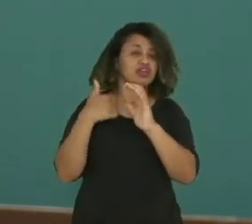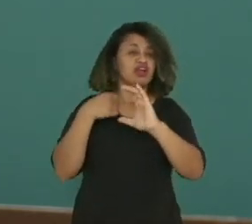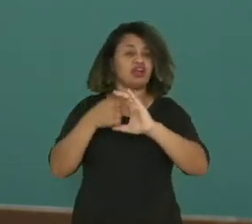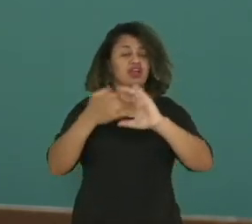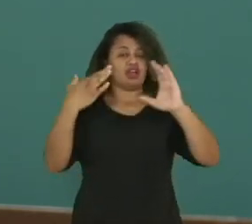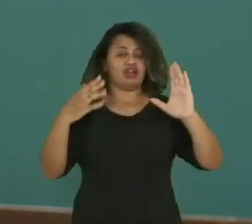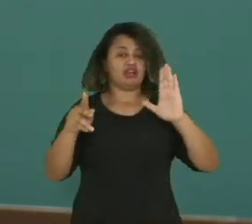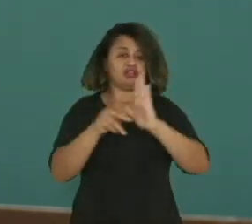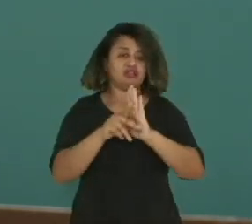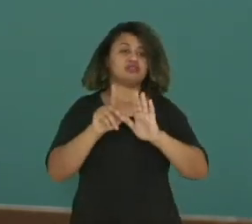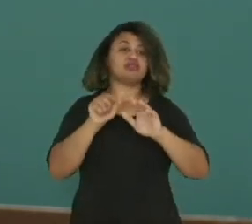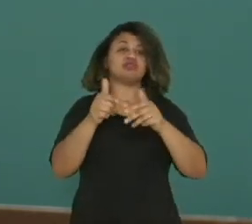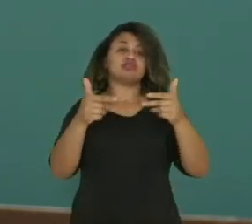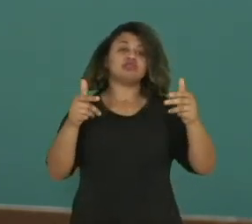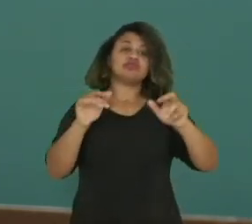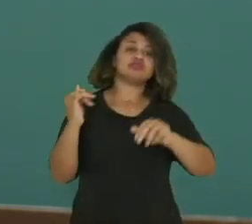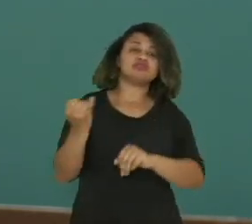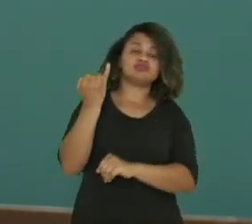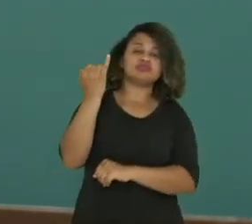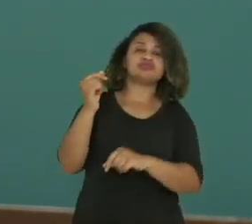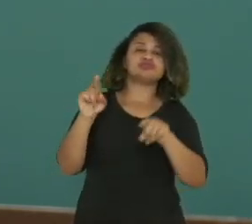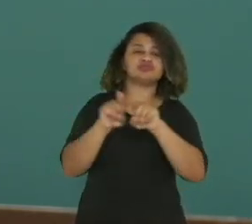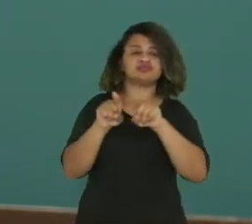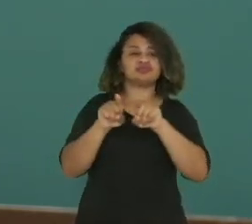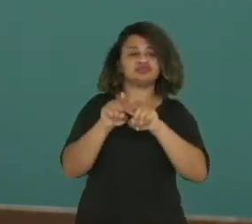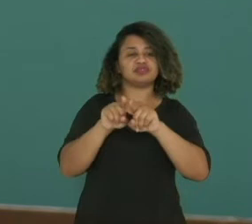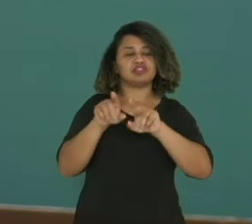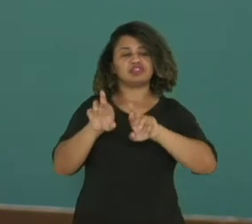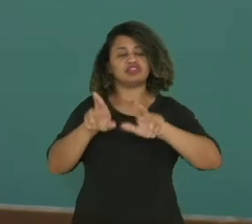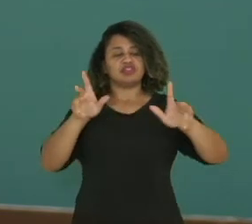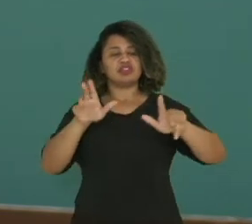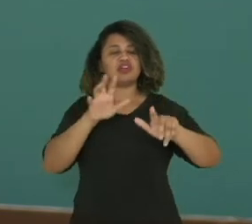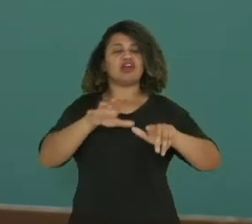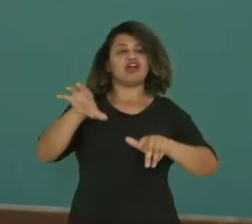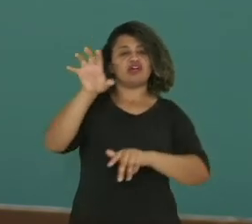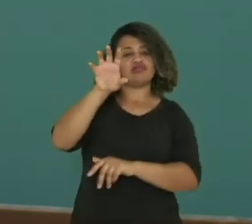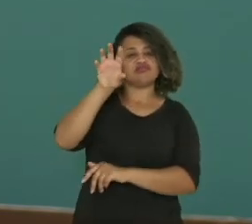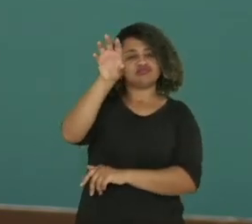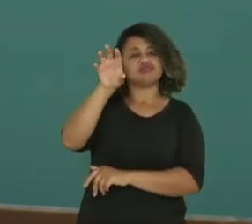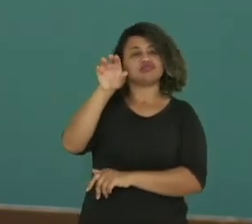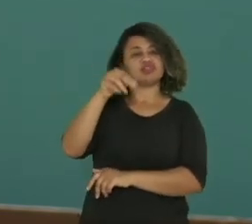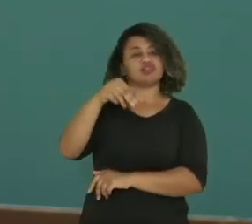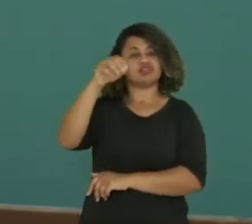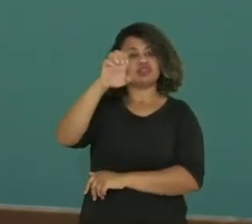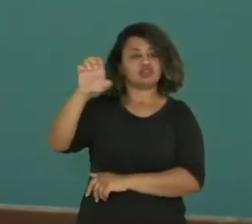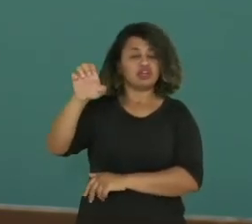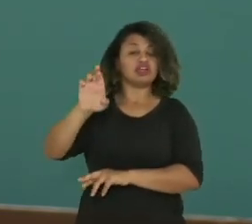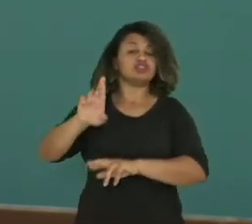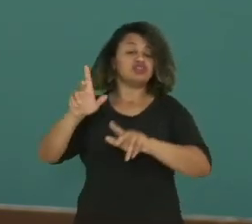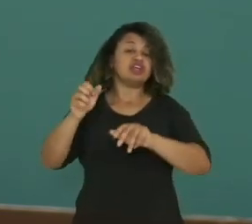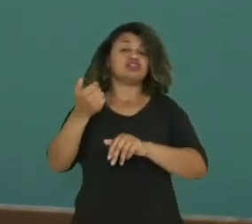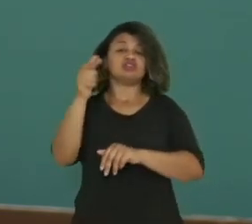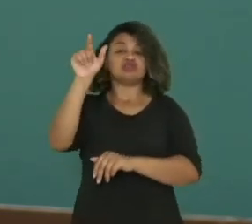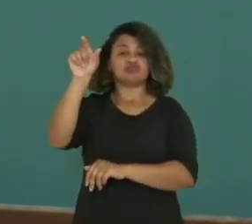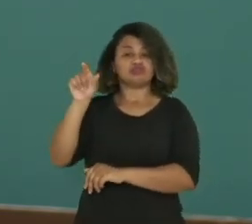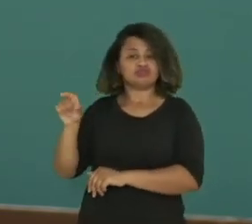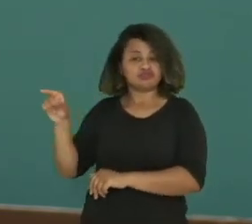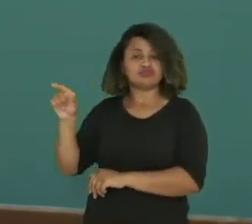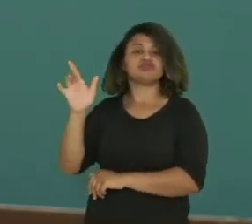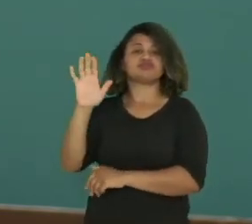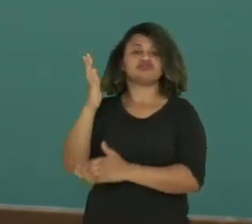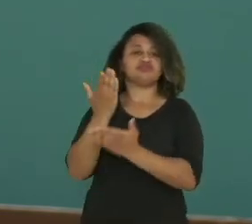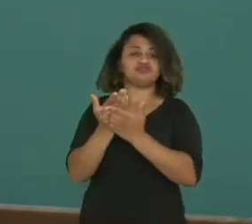outro fator importante ali que difere essa região, essa parte do Nordeste, das outras que nós estudamos. Então, entre